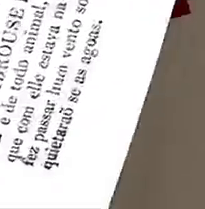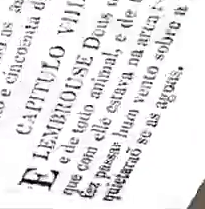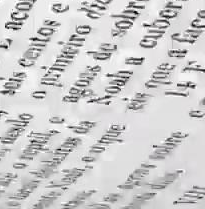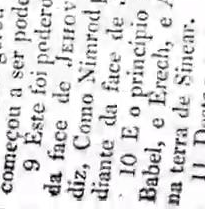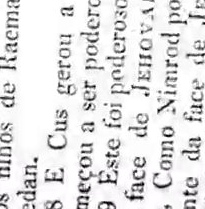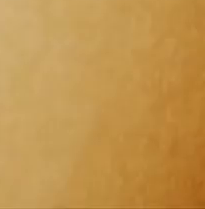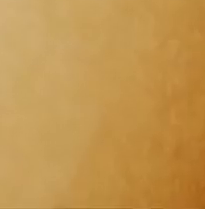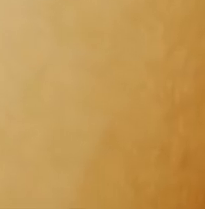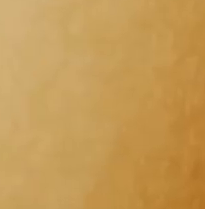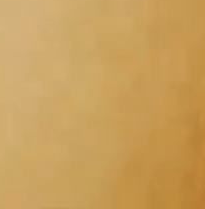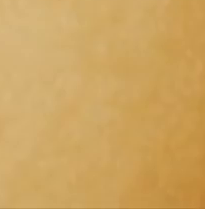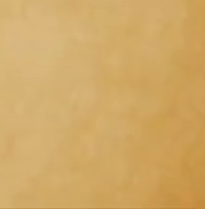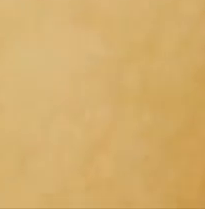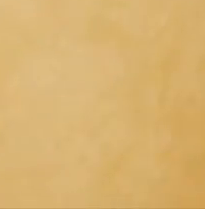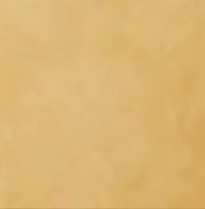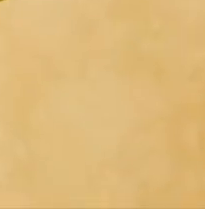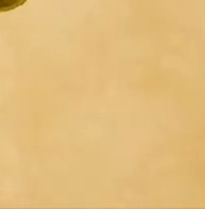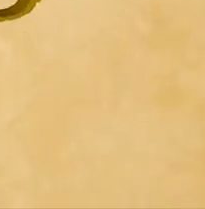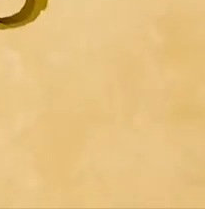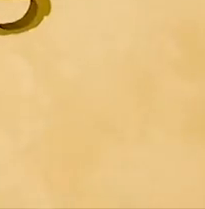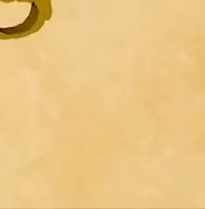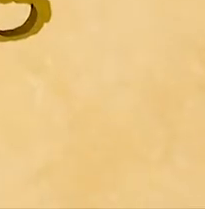TV Web Manaim apresenta